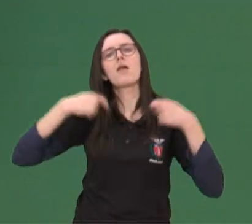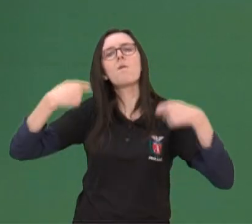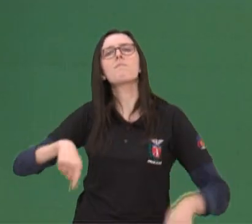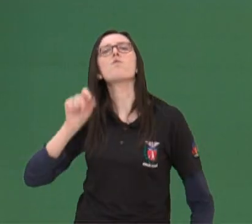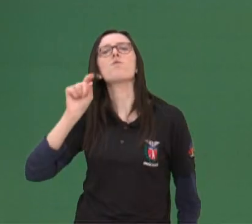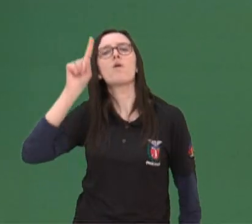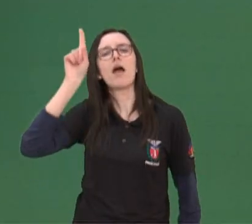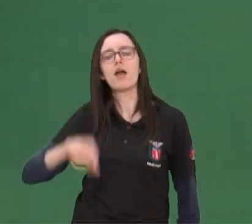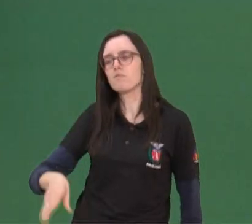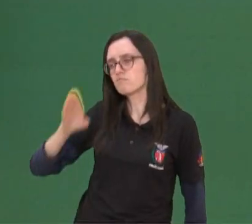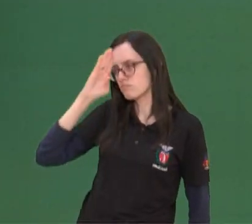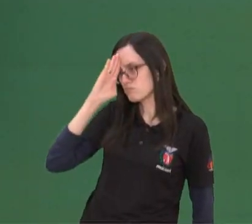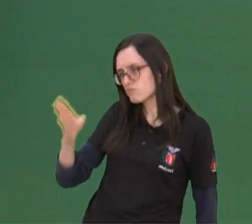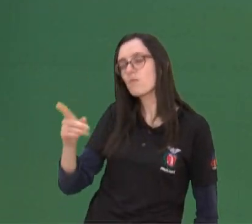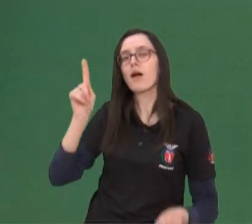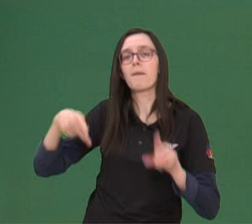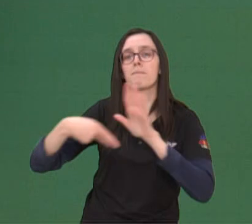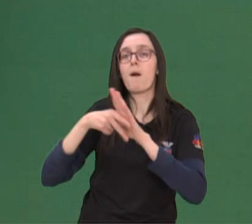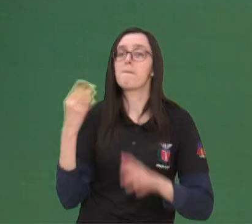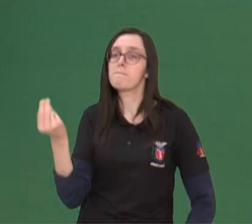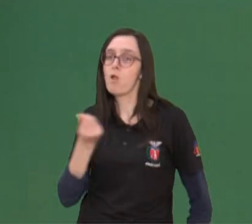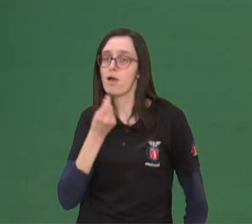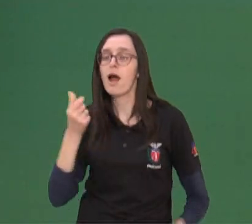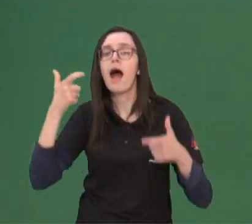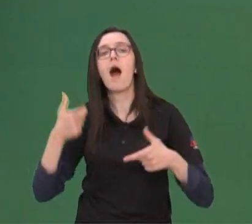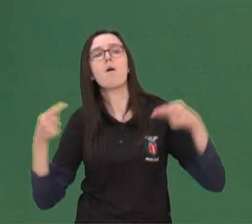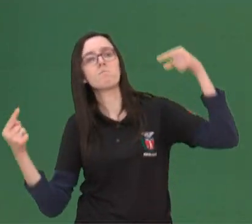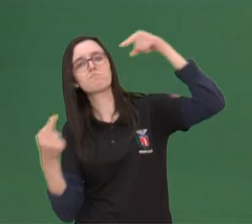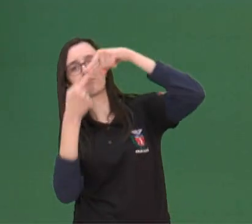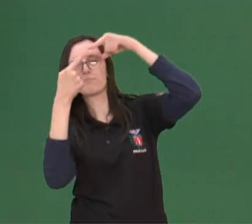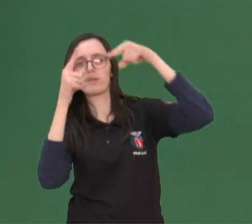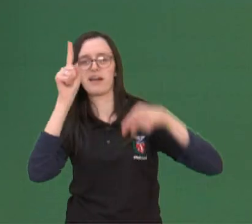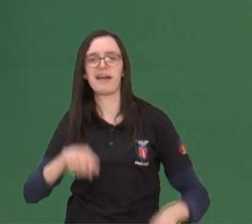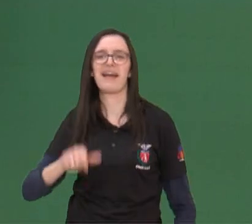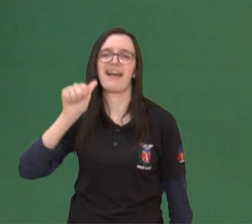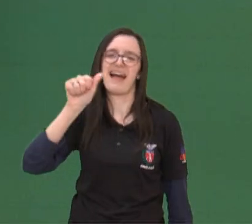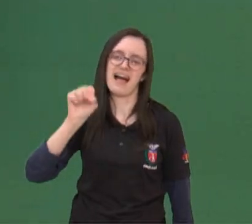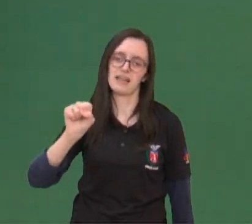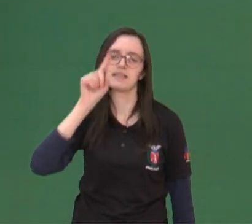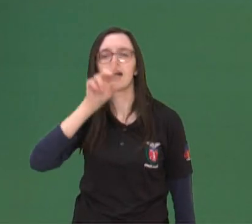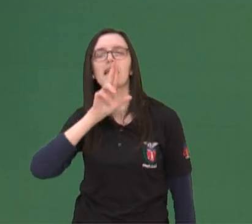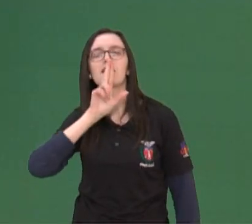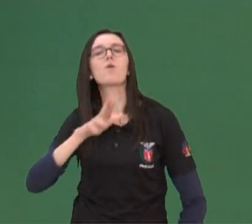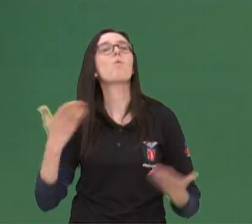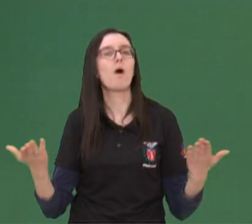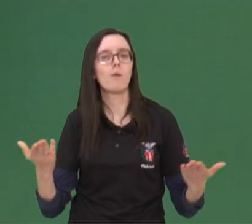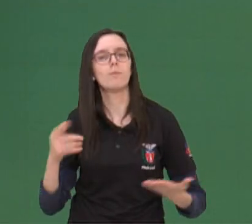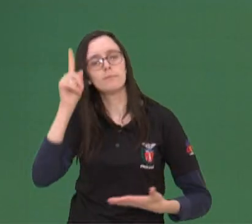do definido no plural. Está aqui o as. Resposta